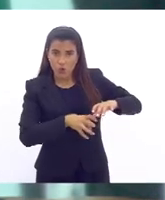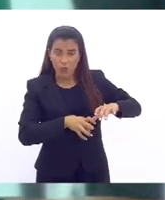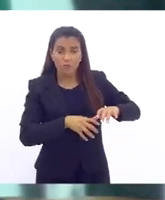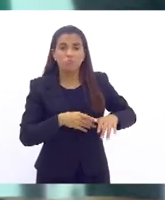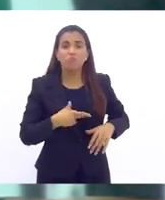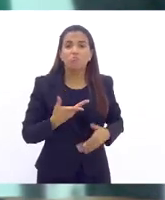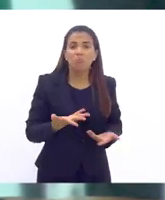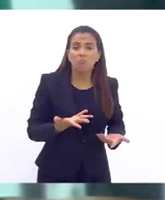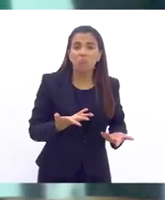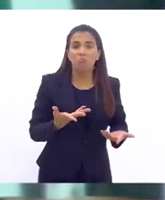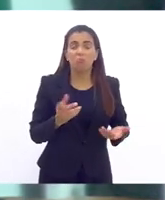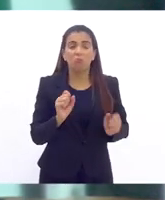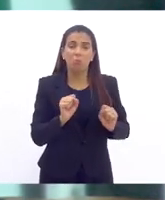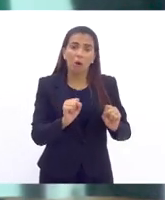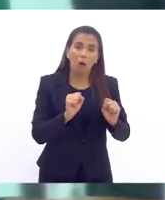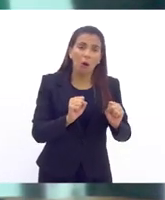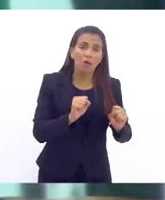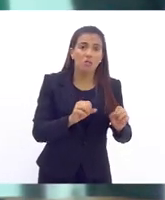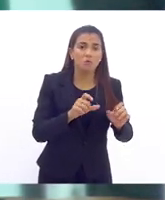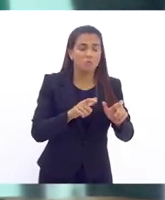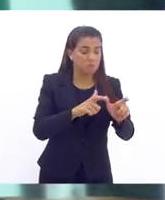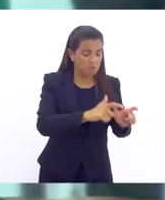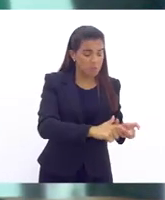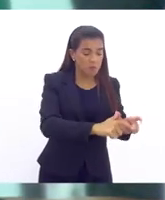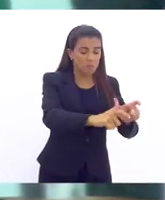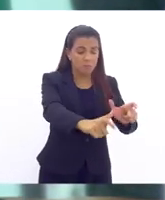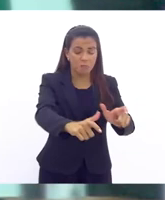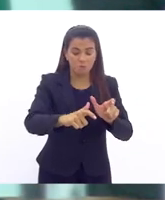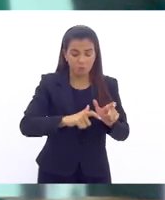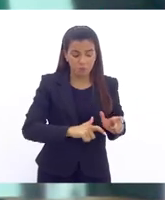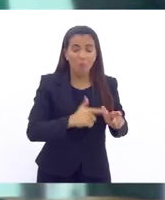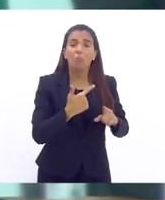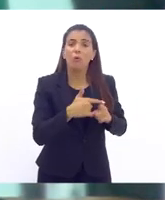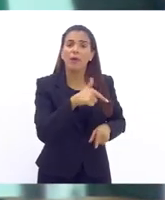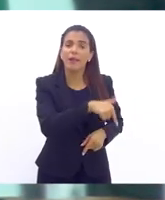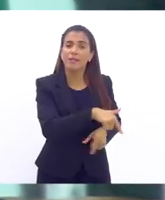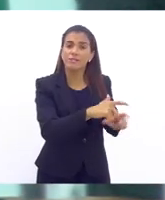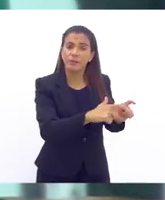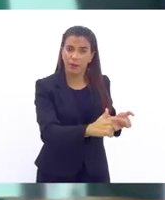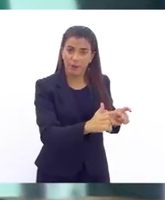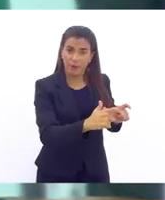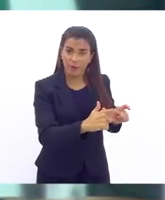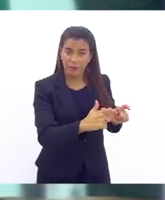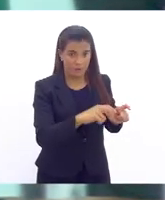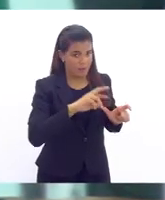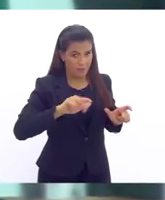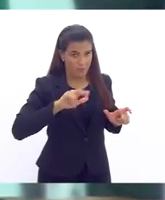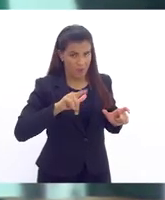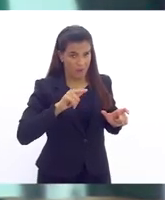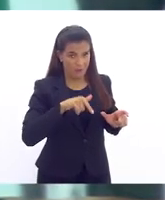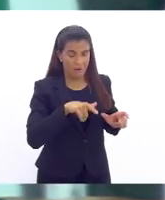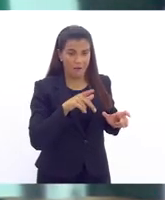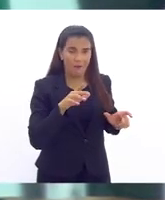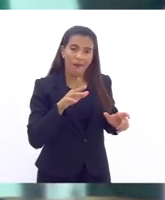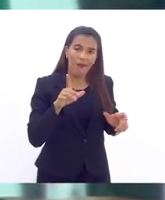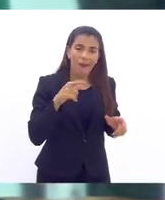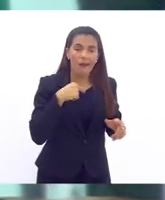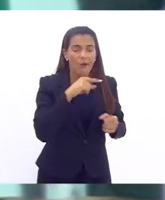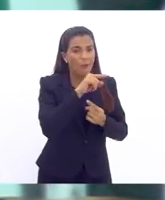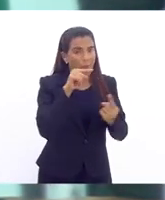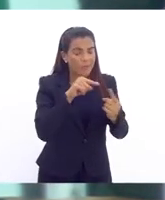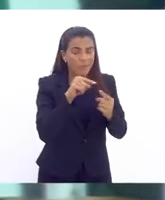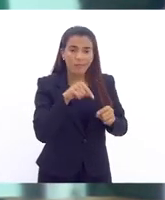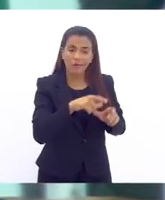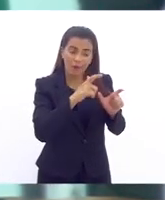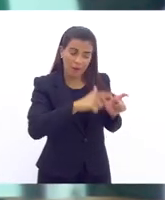é quando uma planta ela pode ser colocada em vários lugares e por que que tá sendo aquele lugar Então nesse caso não é é uma é uma intervenção que só pode